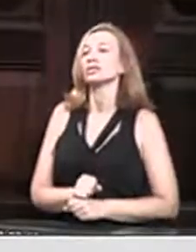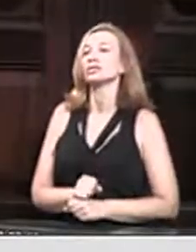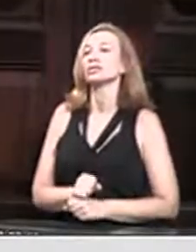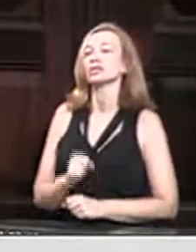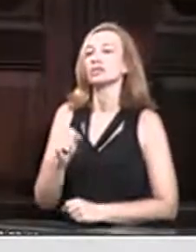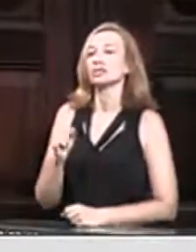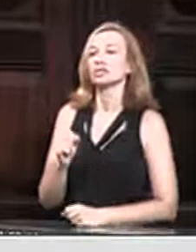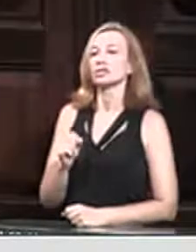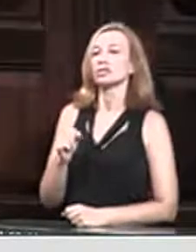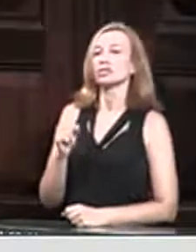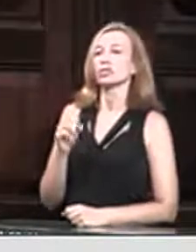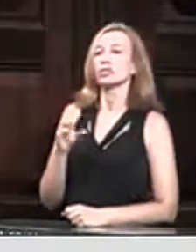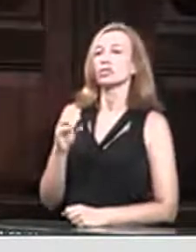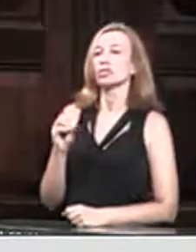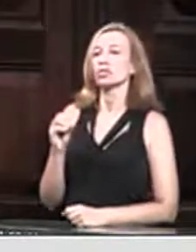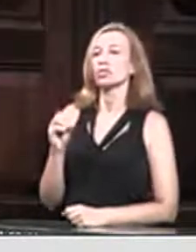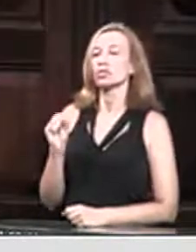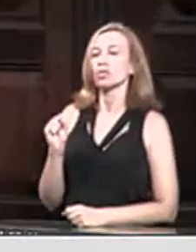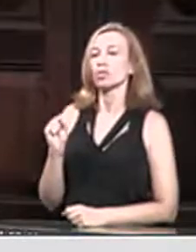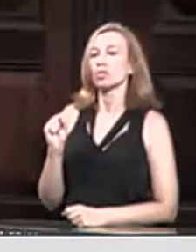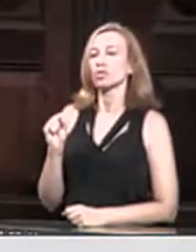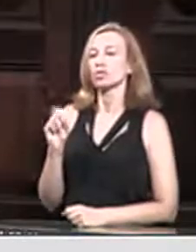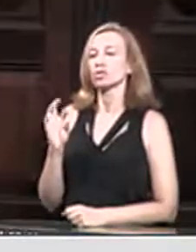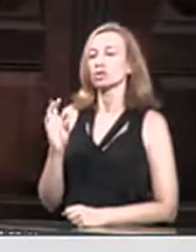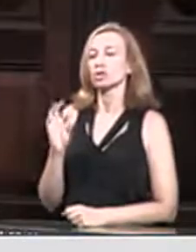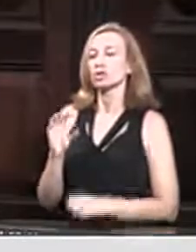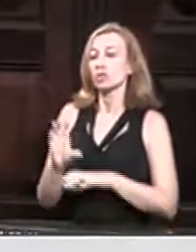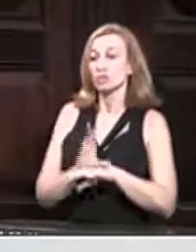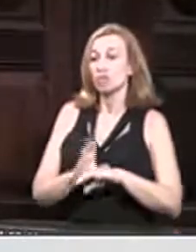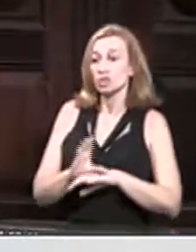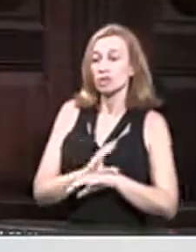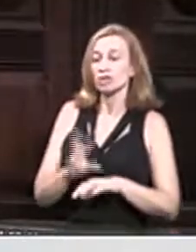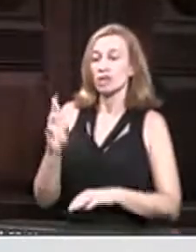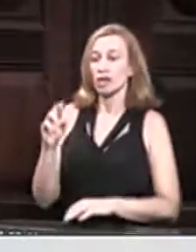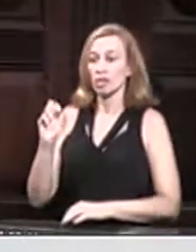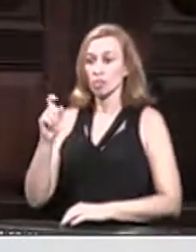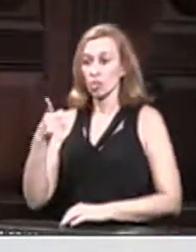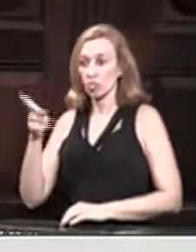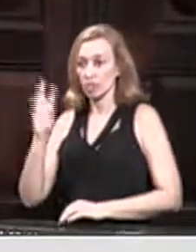Federal? É o guardião da própria Constituição.